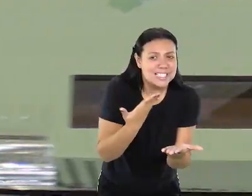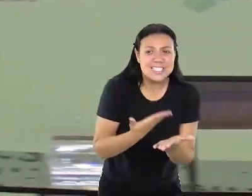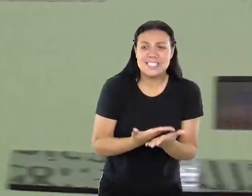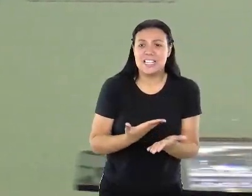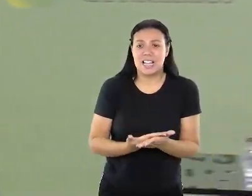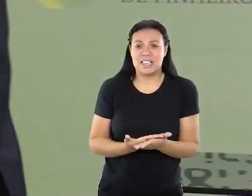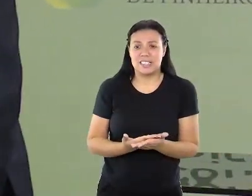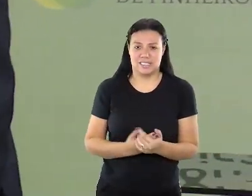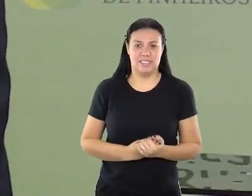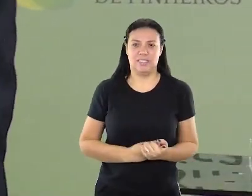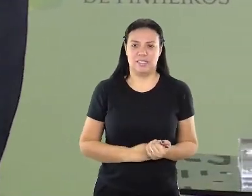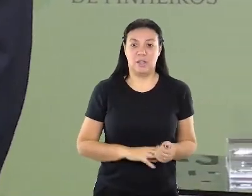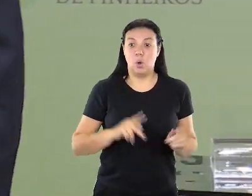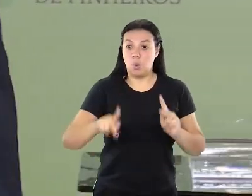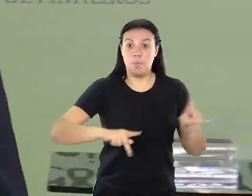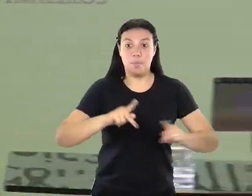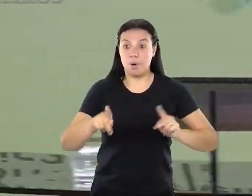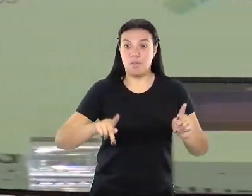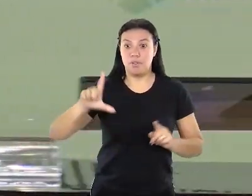se converta.